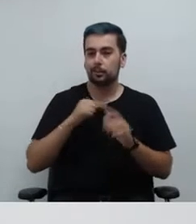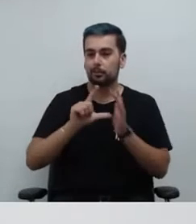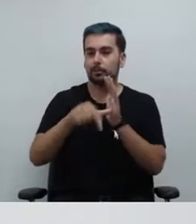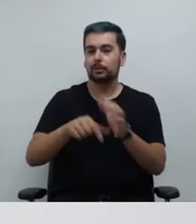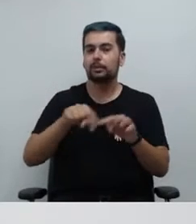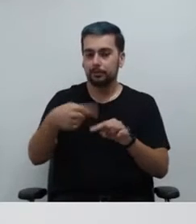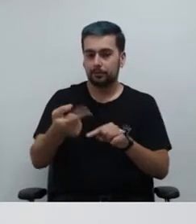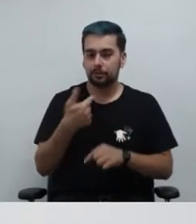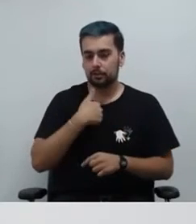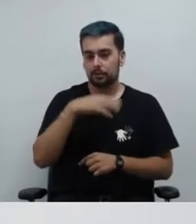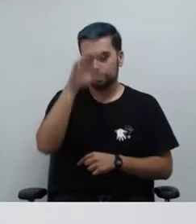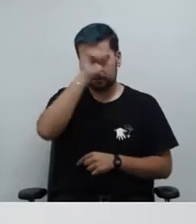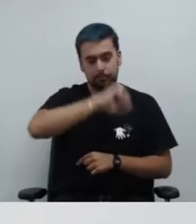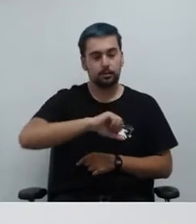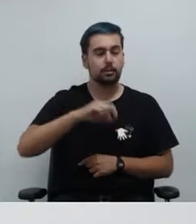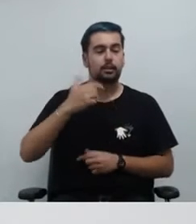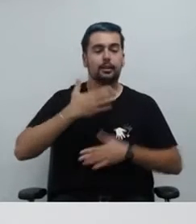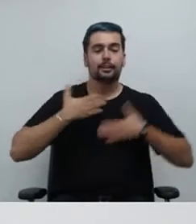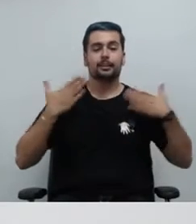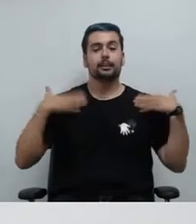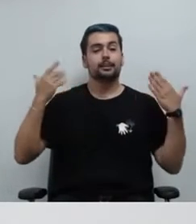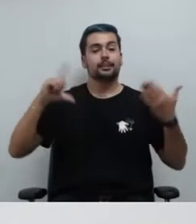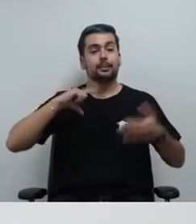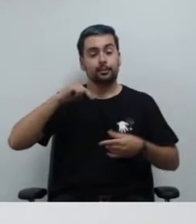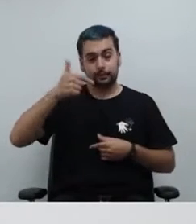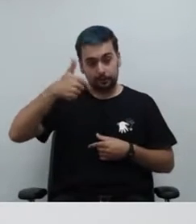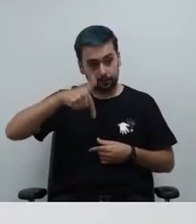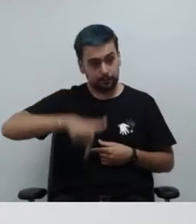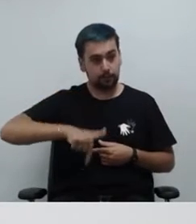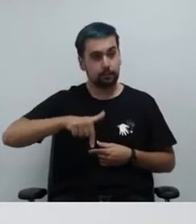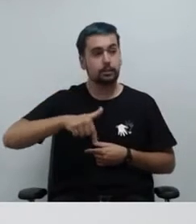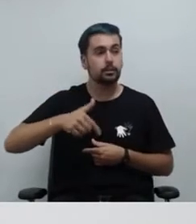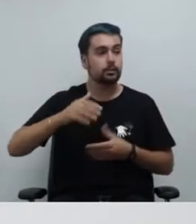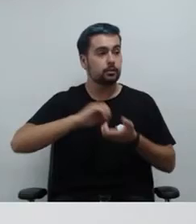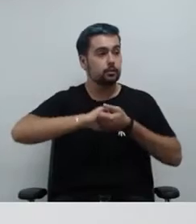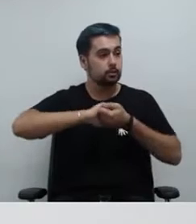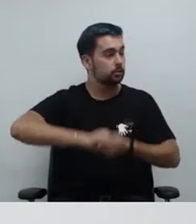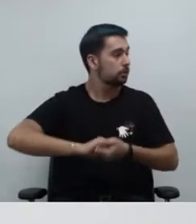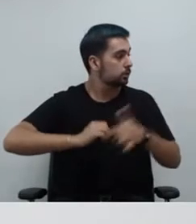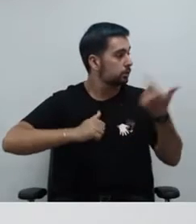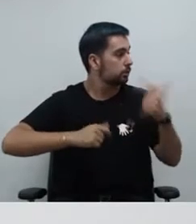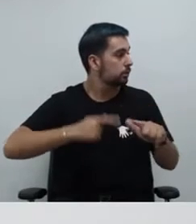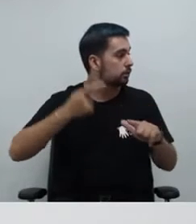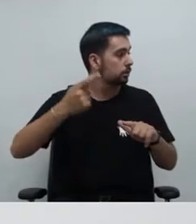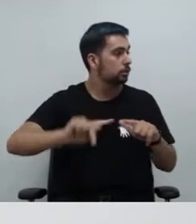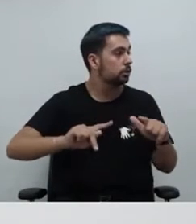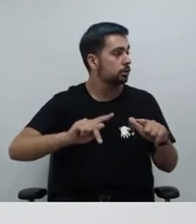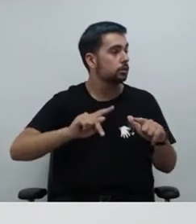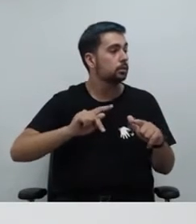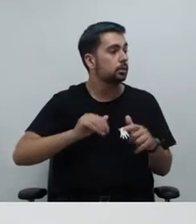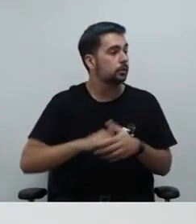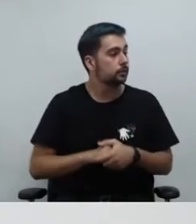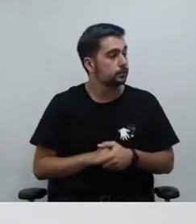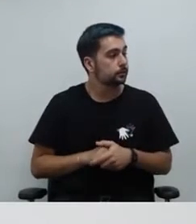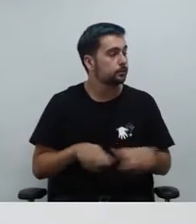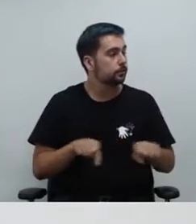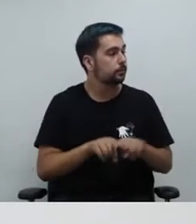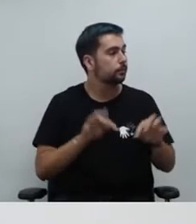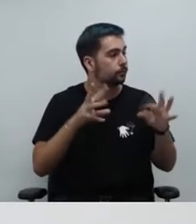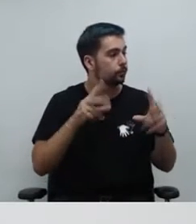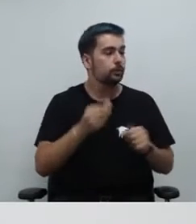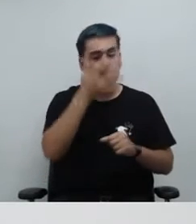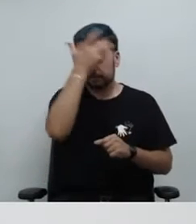vou aprender. É uma alegria recebê-la aqui. Eu queria fazer uma saudação especial, mais uma vez, na sua pessoa, a todos os